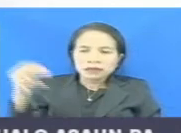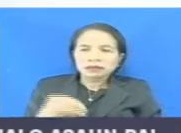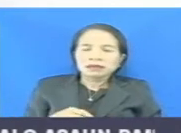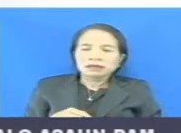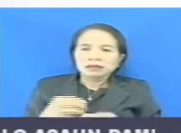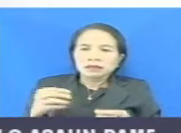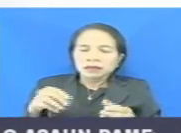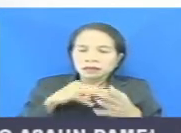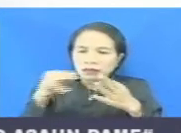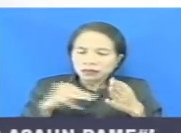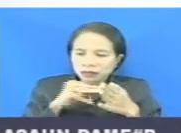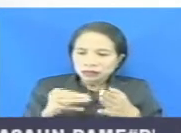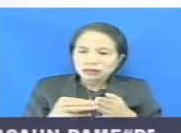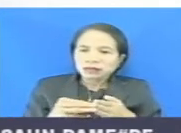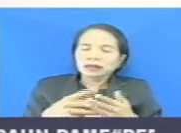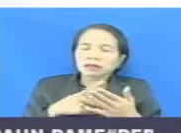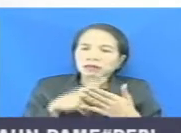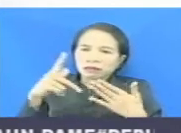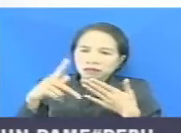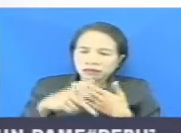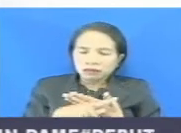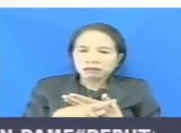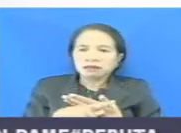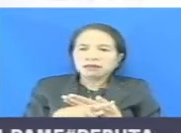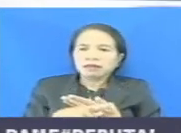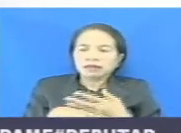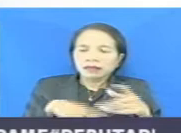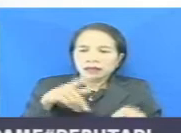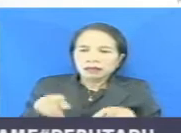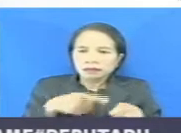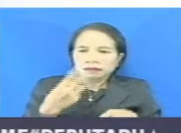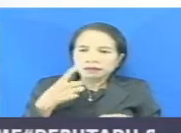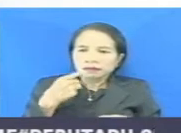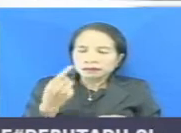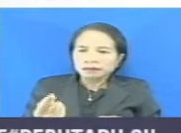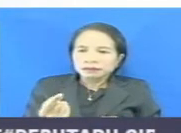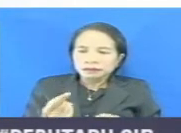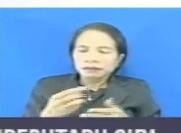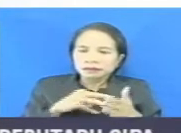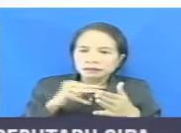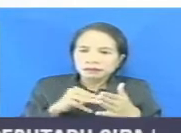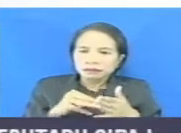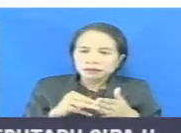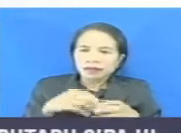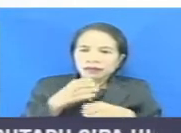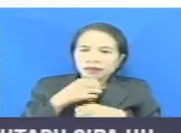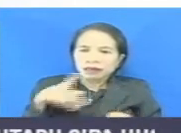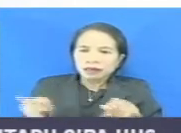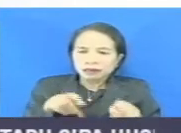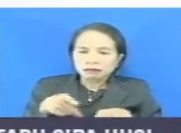notícia ser nebe maka programado. Notícia programado né, mas dejam notícia ser nebe maka ema sete intiana,